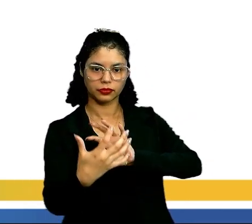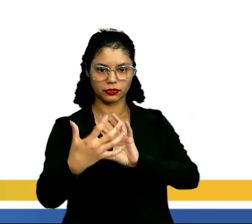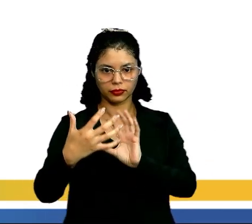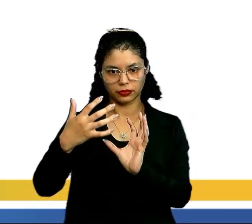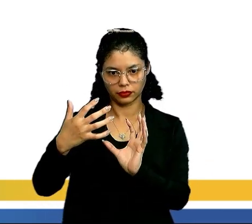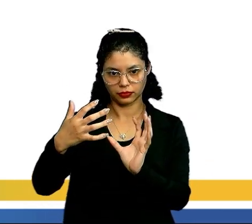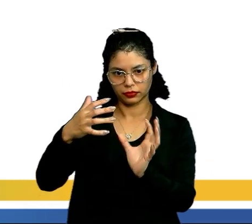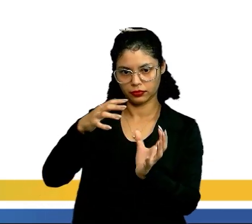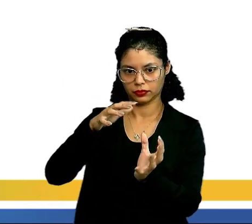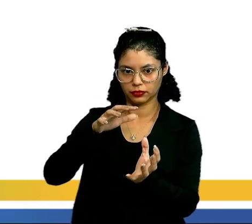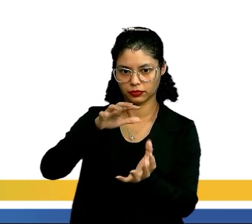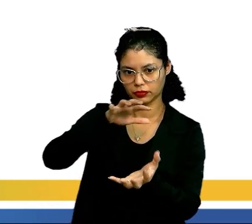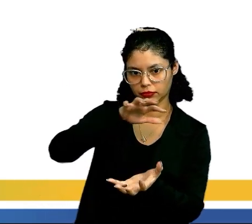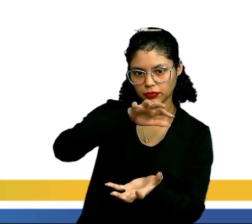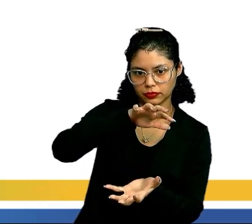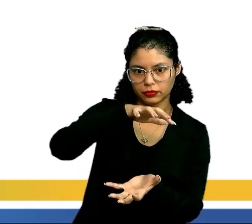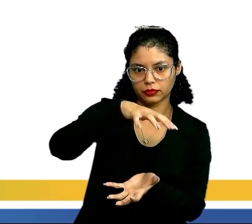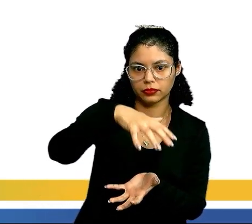parte giratória.